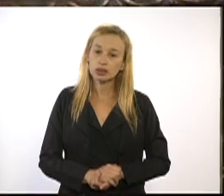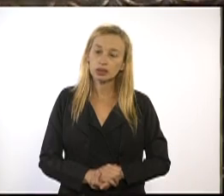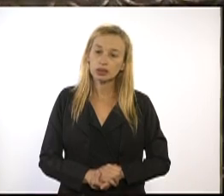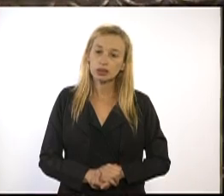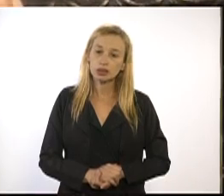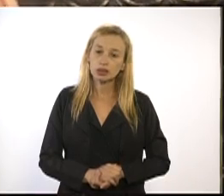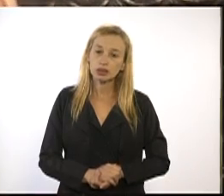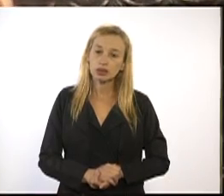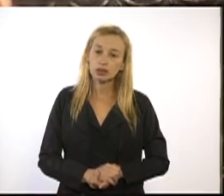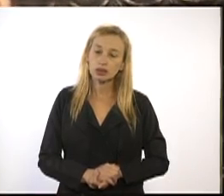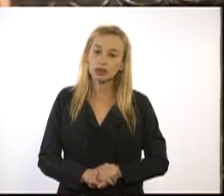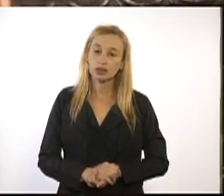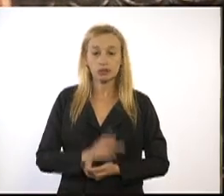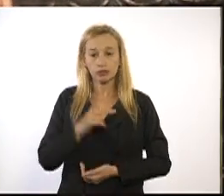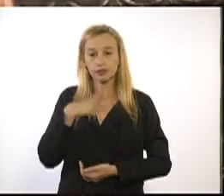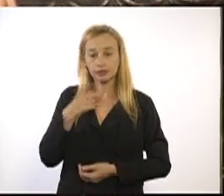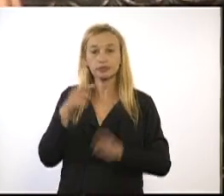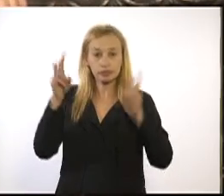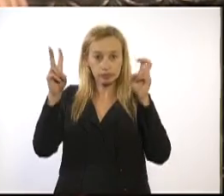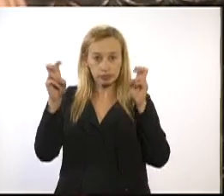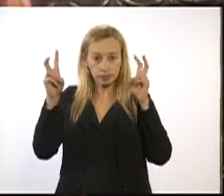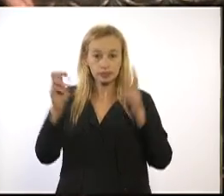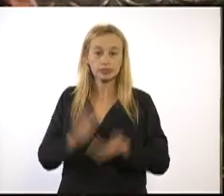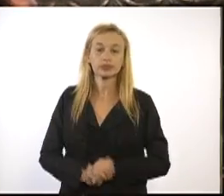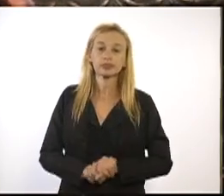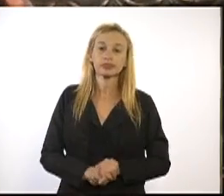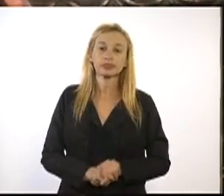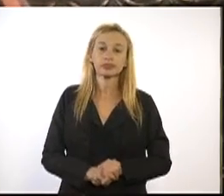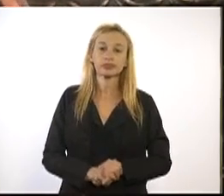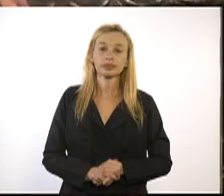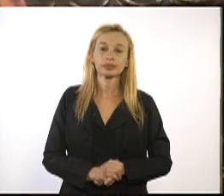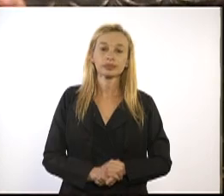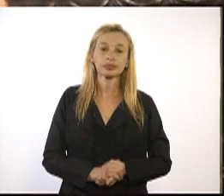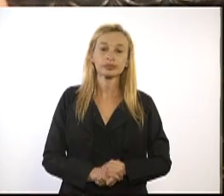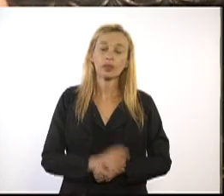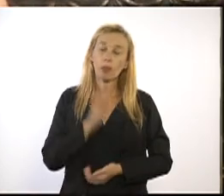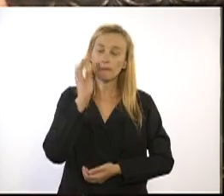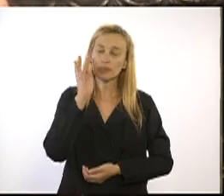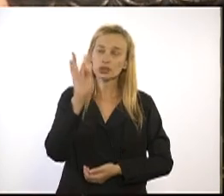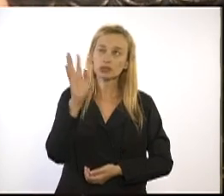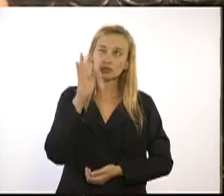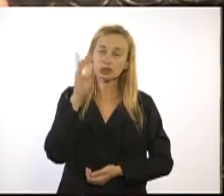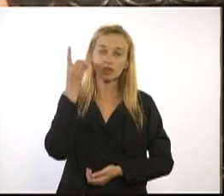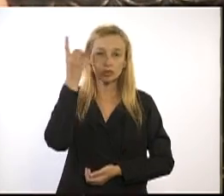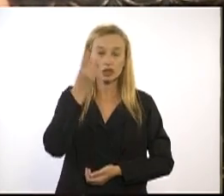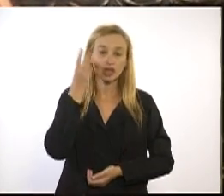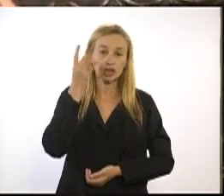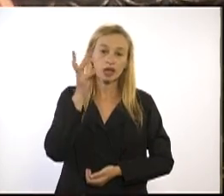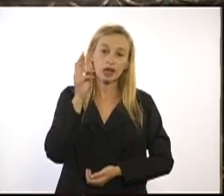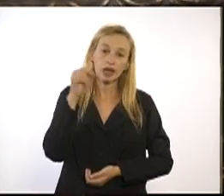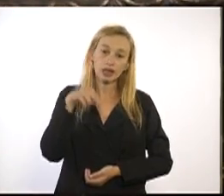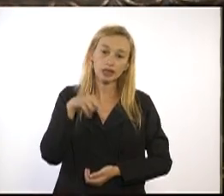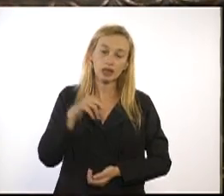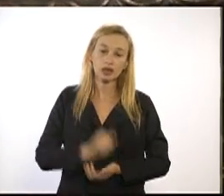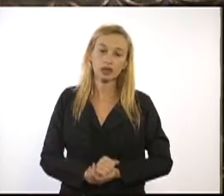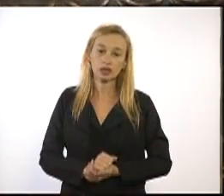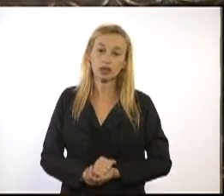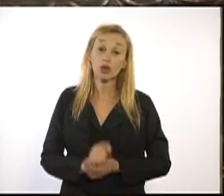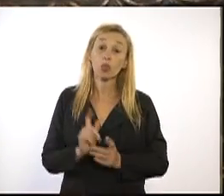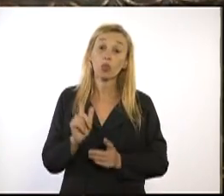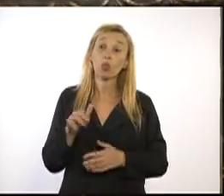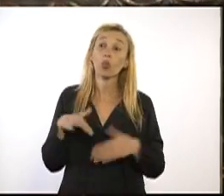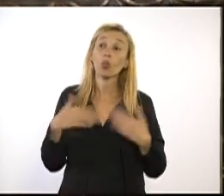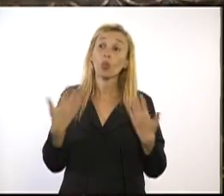se posicionou em relação a isso, foi ficar imaginando, deputado Ferreirinha, qual é a diferença